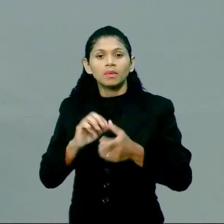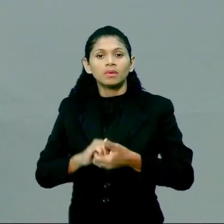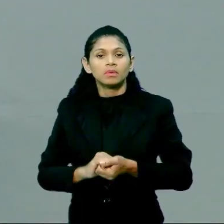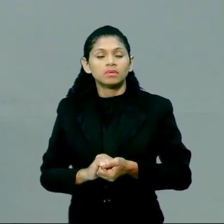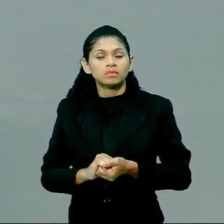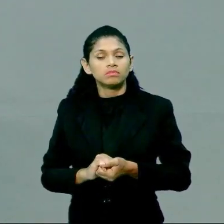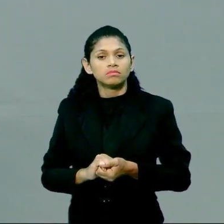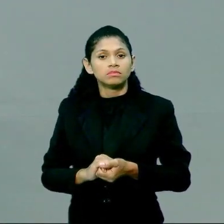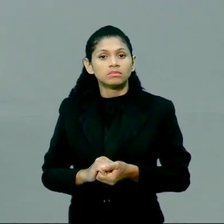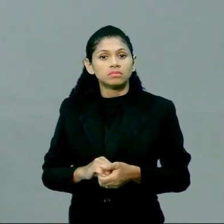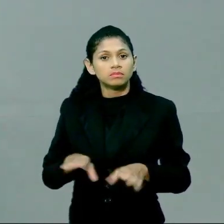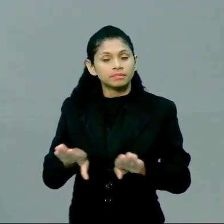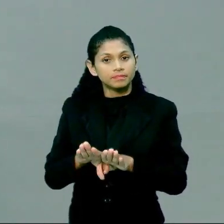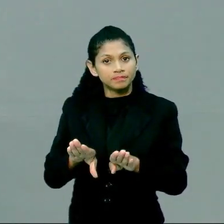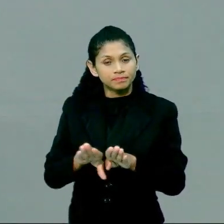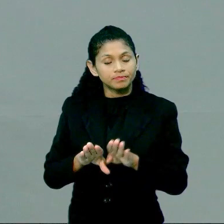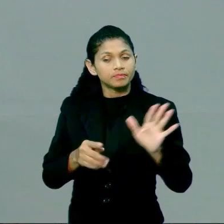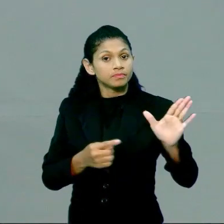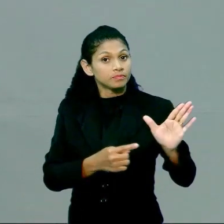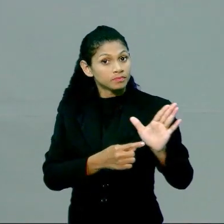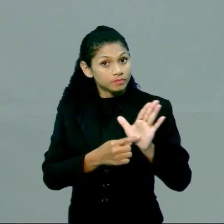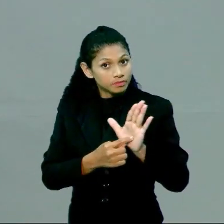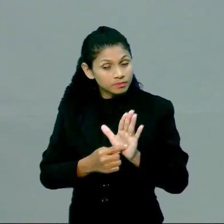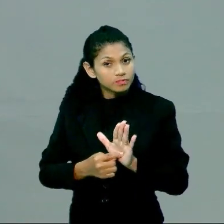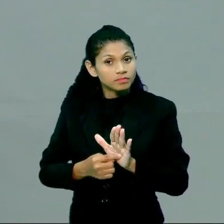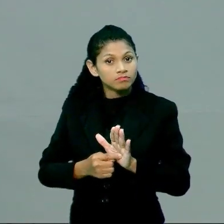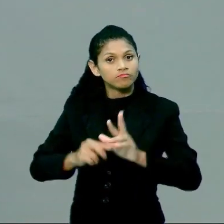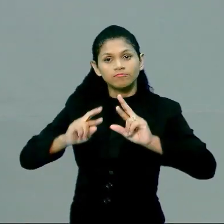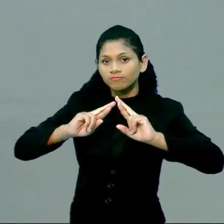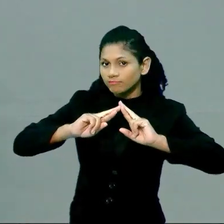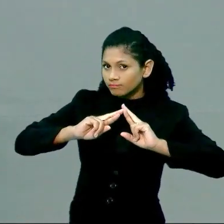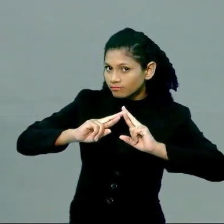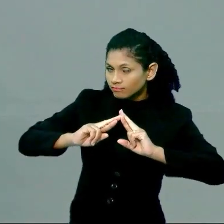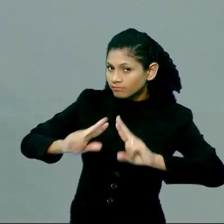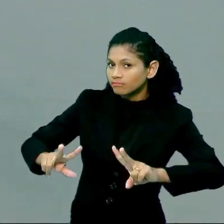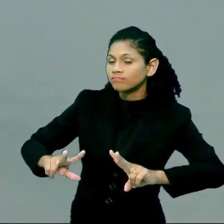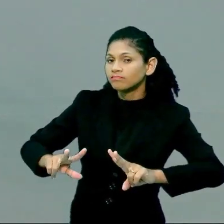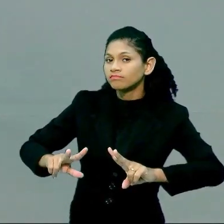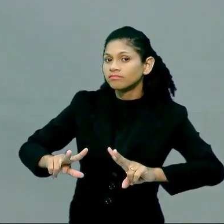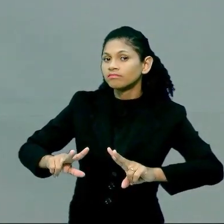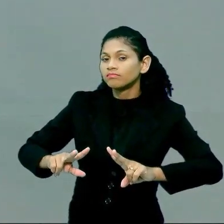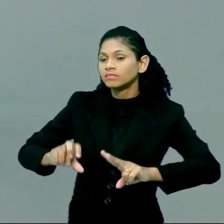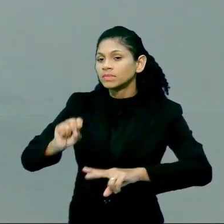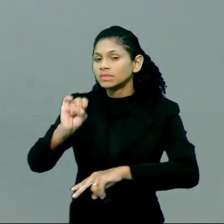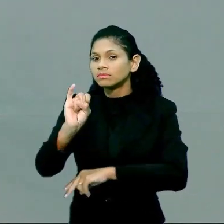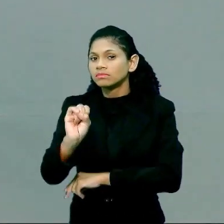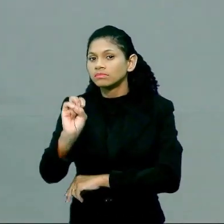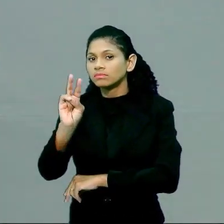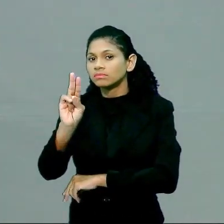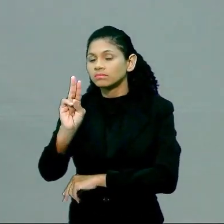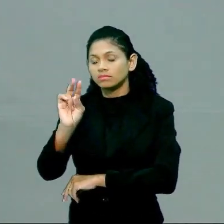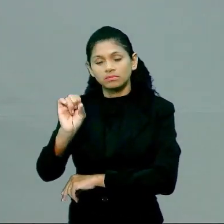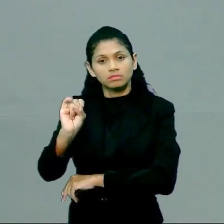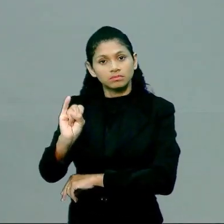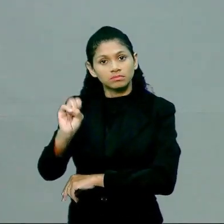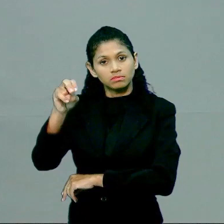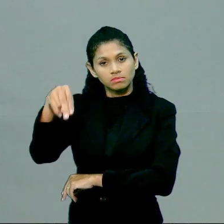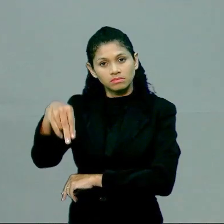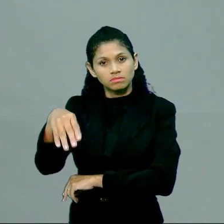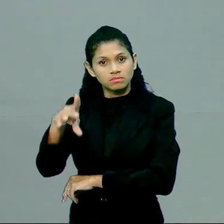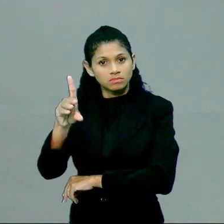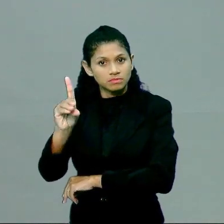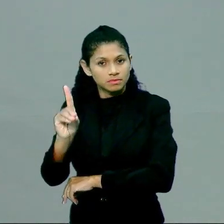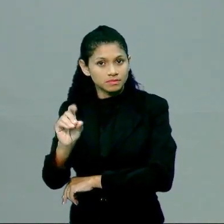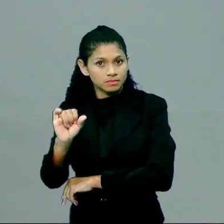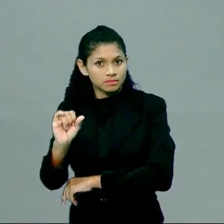também denote diferença, né? Ou seja, se eu tiver uma outra expressão idiomática que